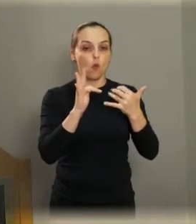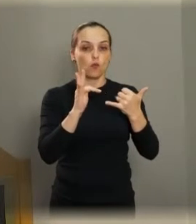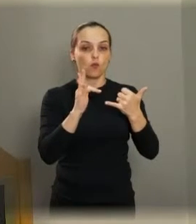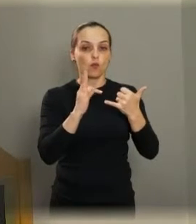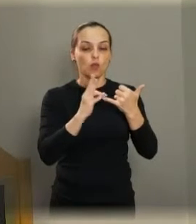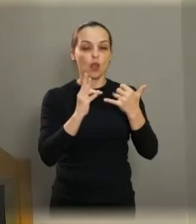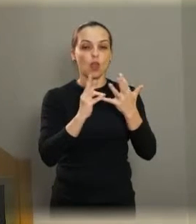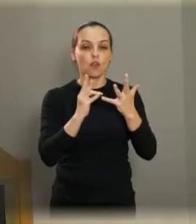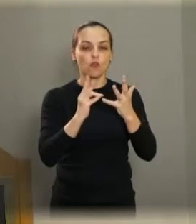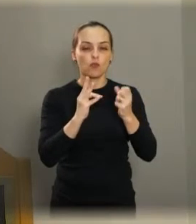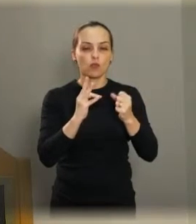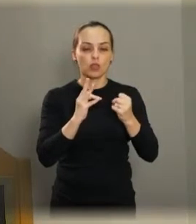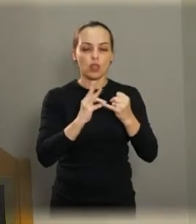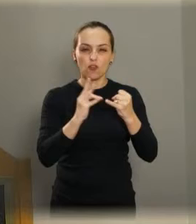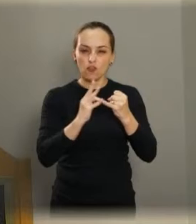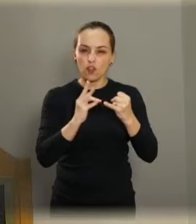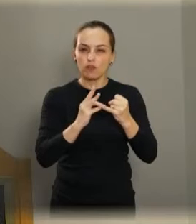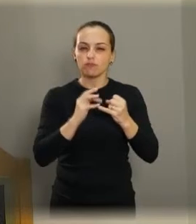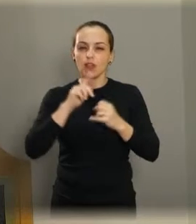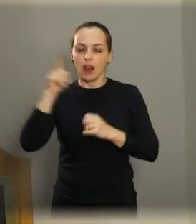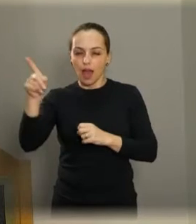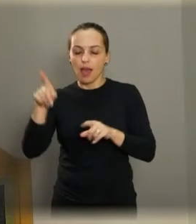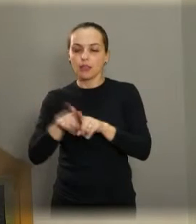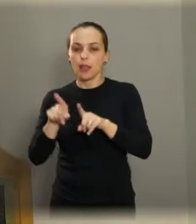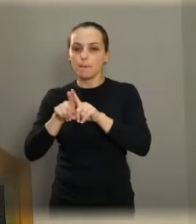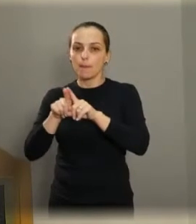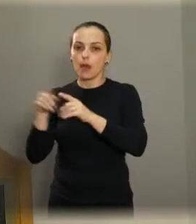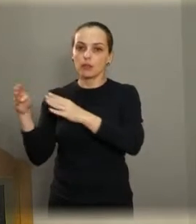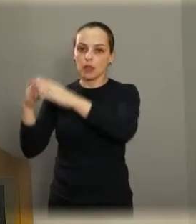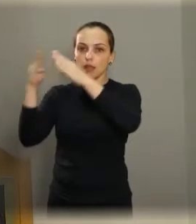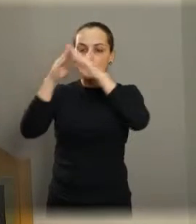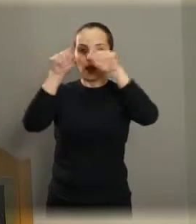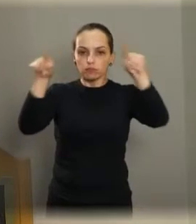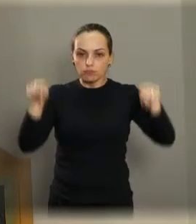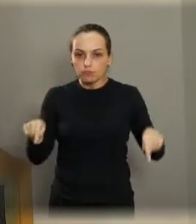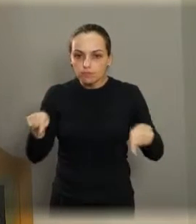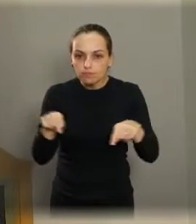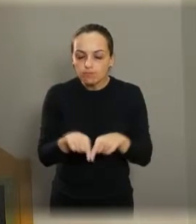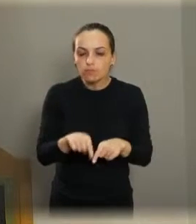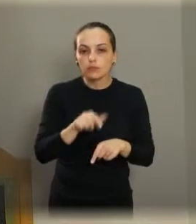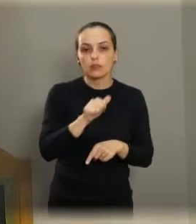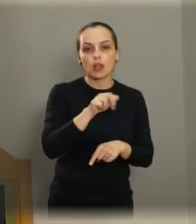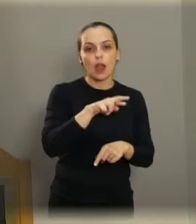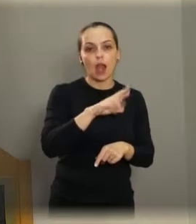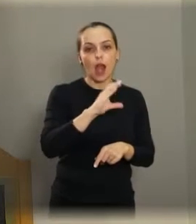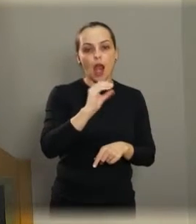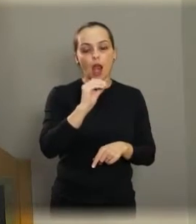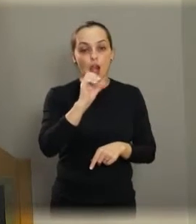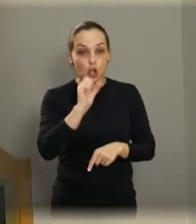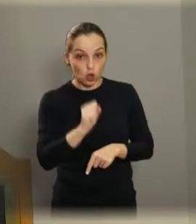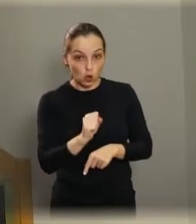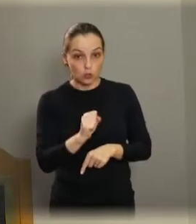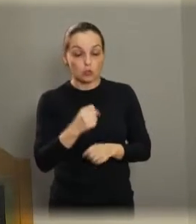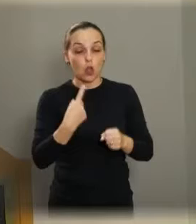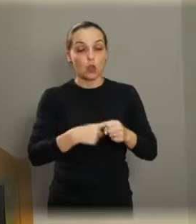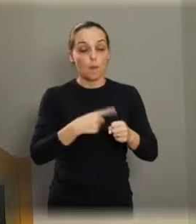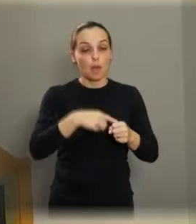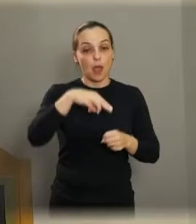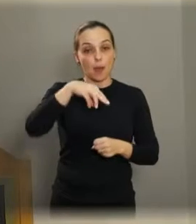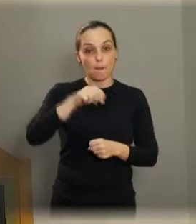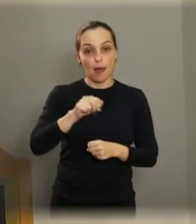de ciência e tecnologia e também do Condomínio Parque o mapa que a no jardim dos